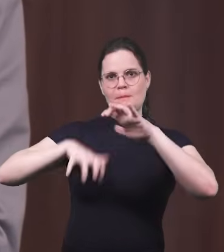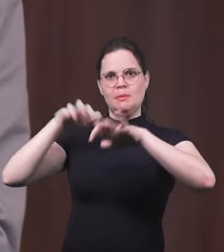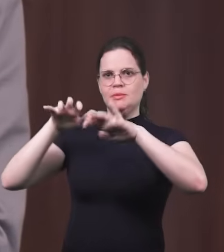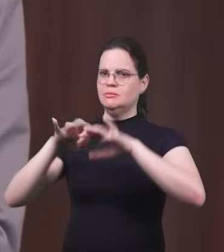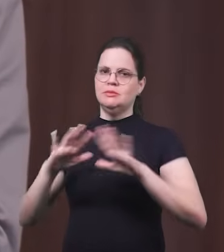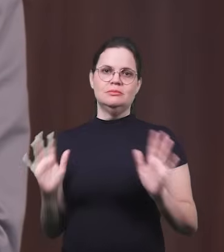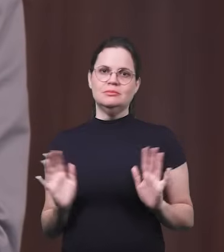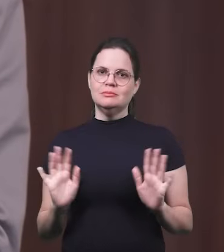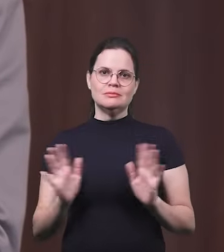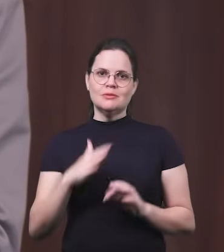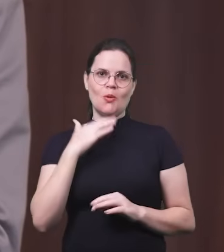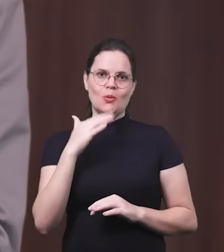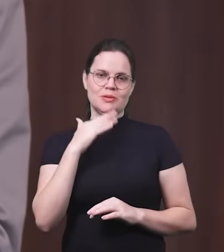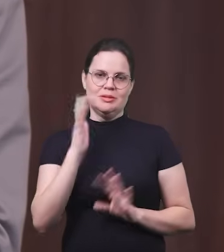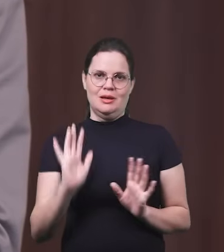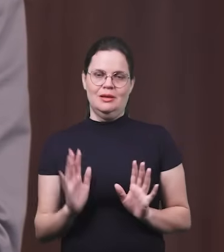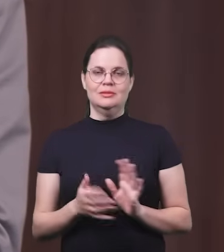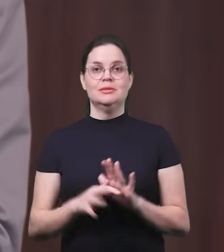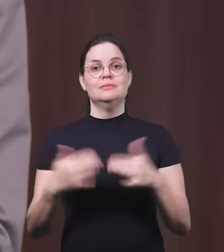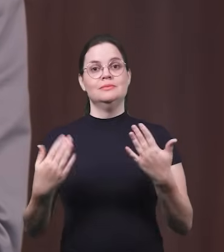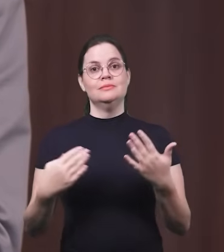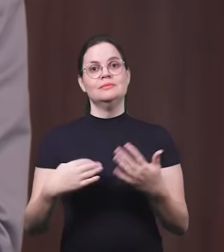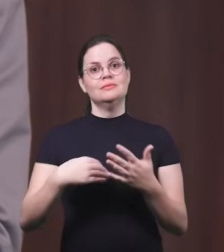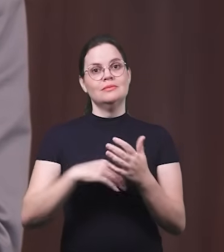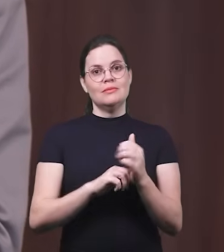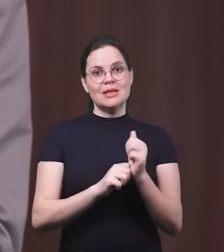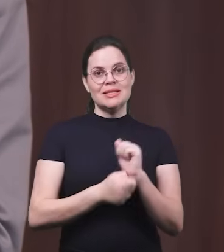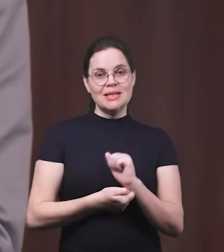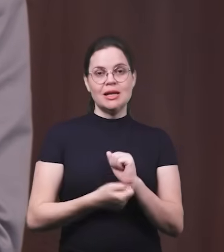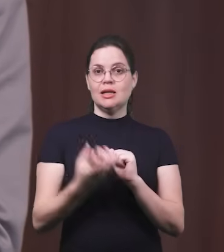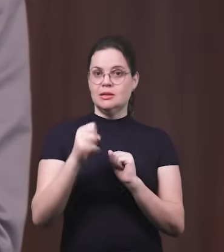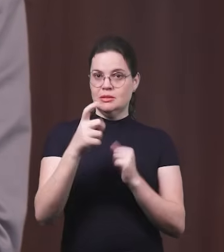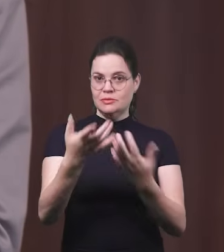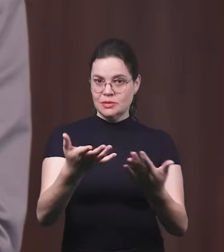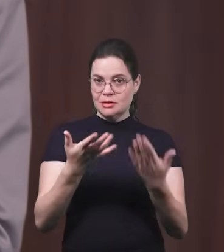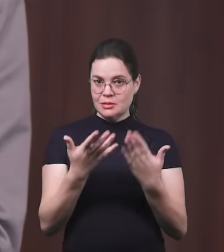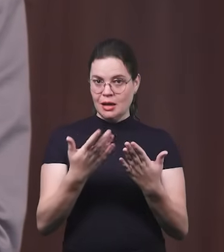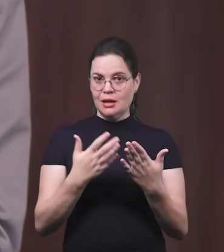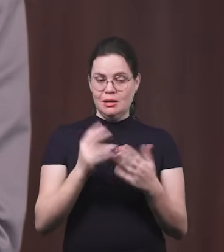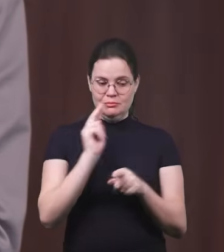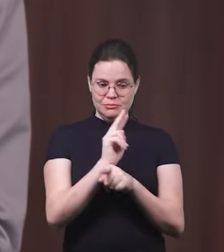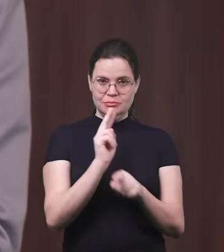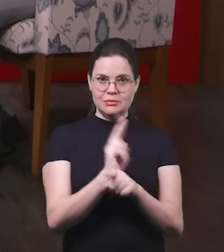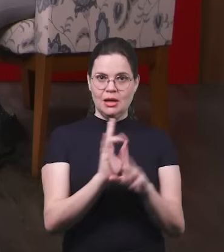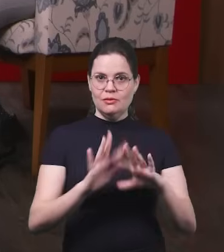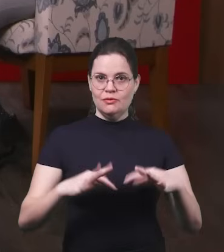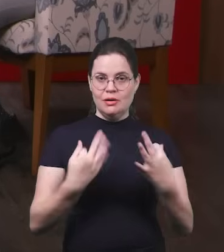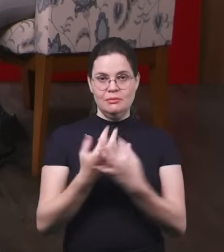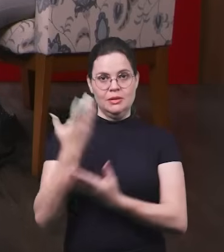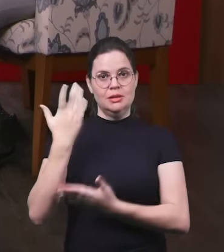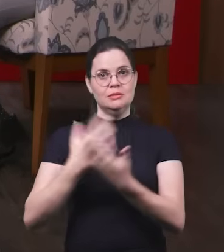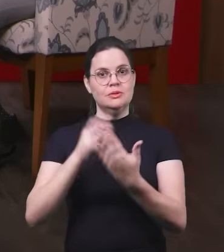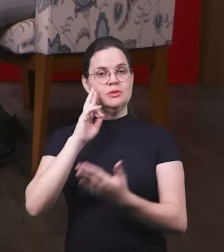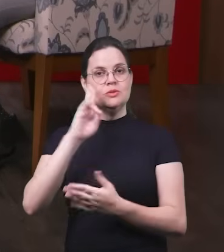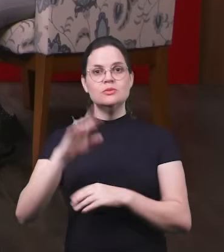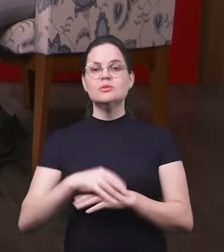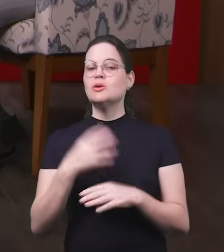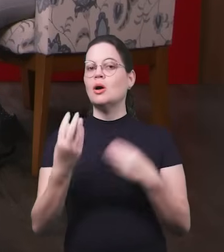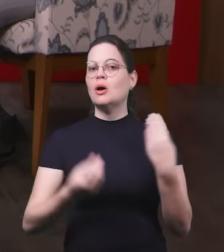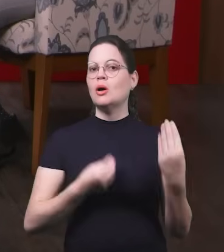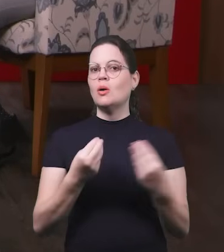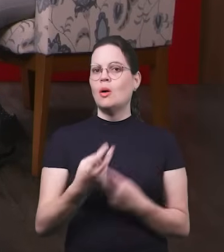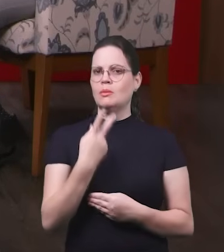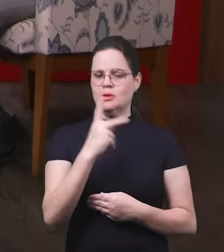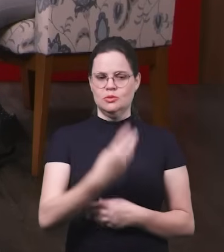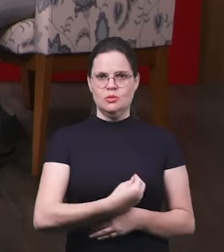dos segredos para aqueles que querem ter um lar preservado na presença do Senhor. Construa o seu